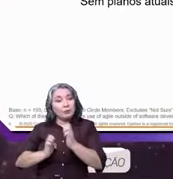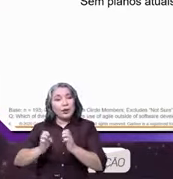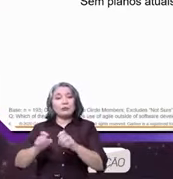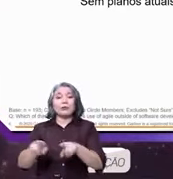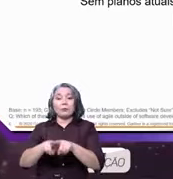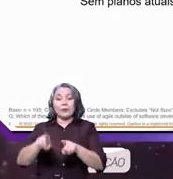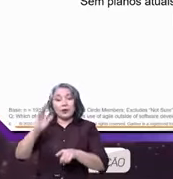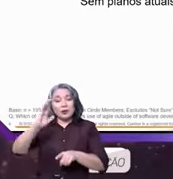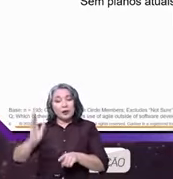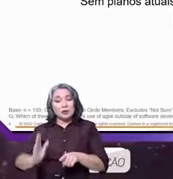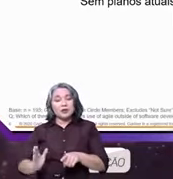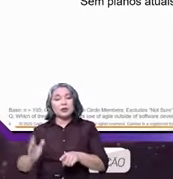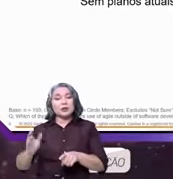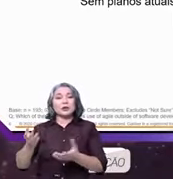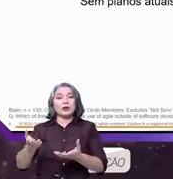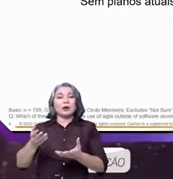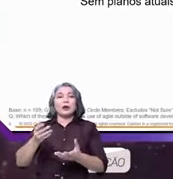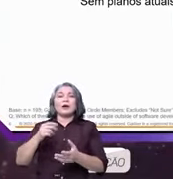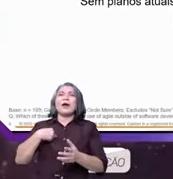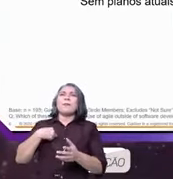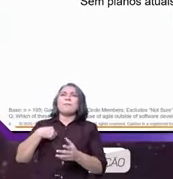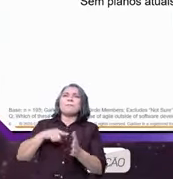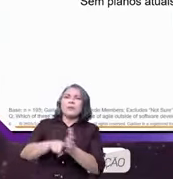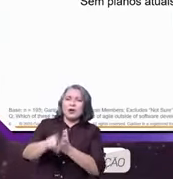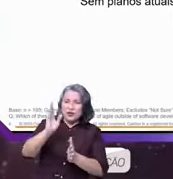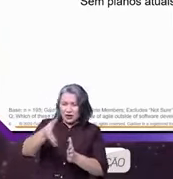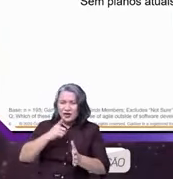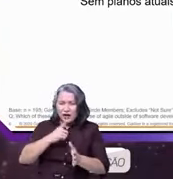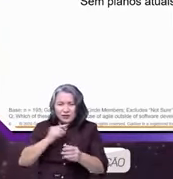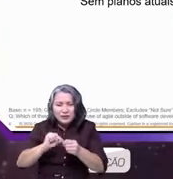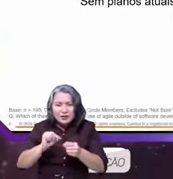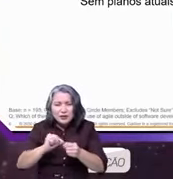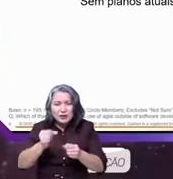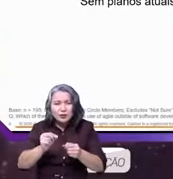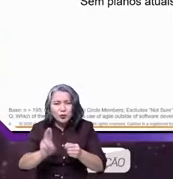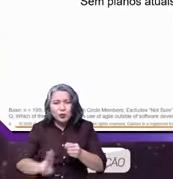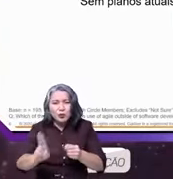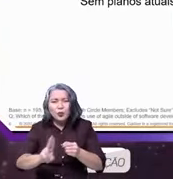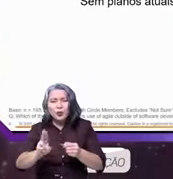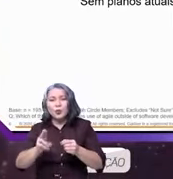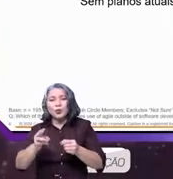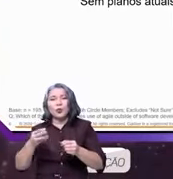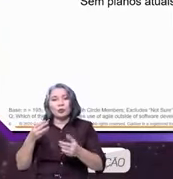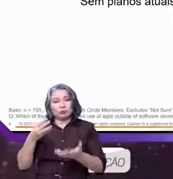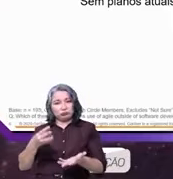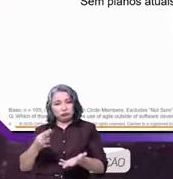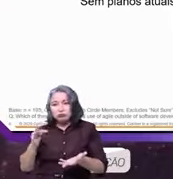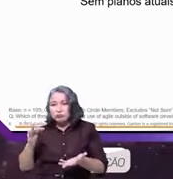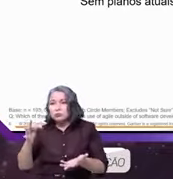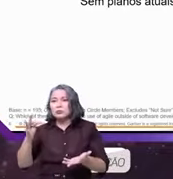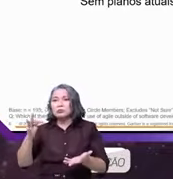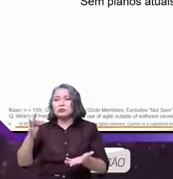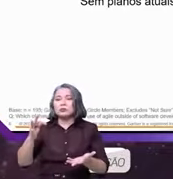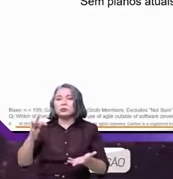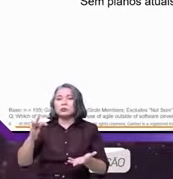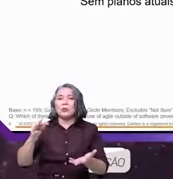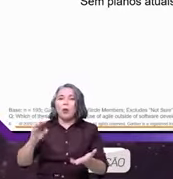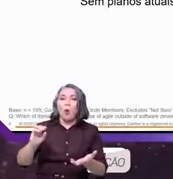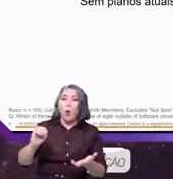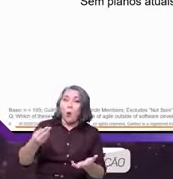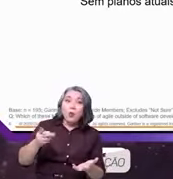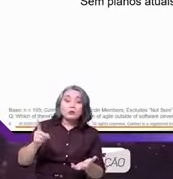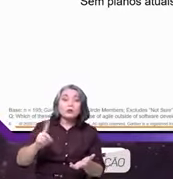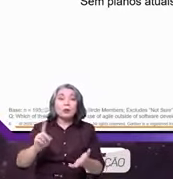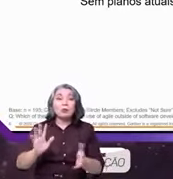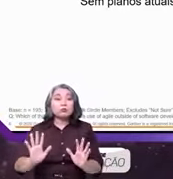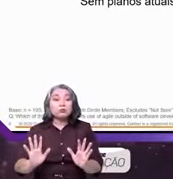nacionais, com a seguinte pergunta: você já está utilizando, planeja utilizar, ou não tem planos?